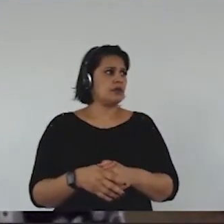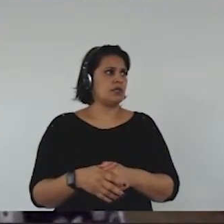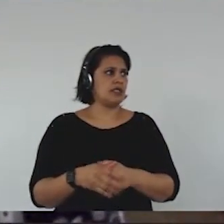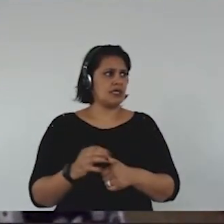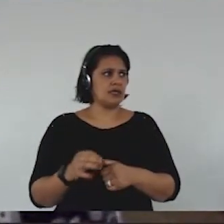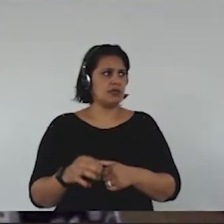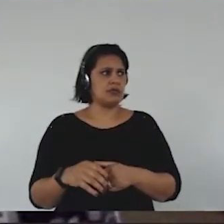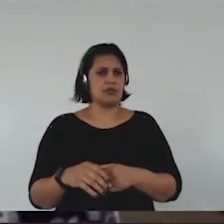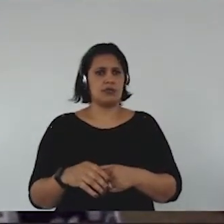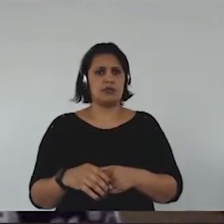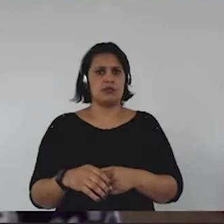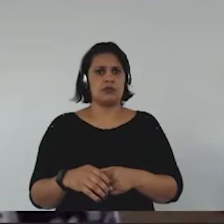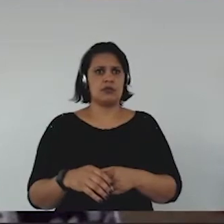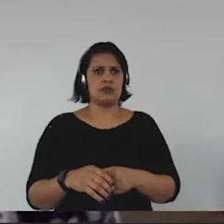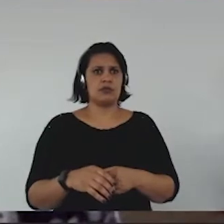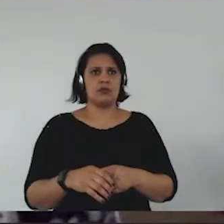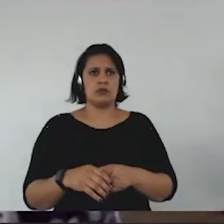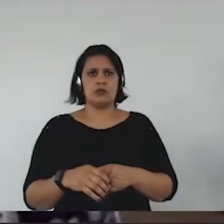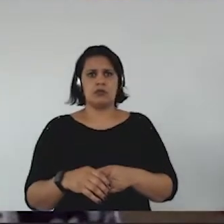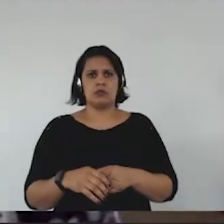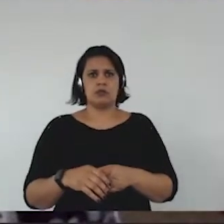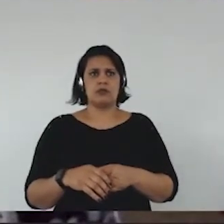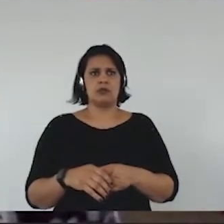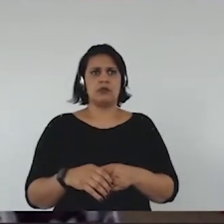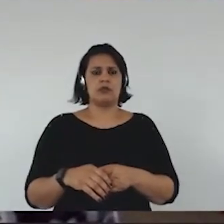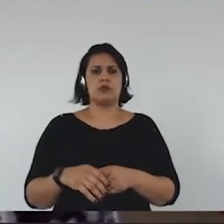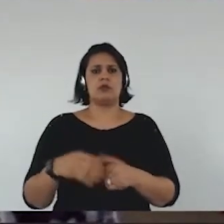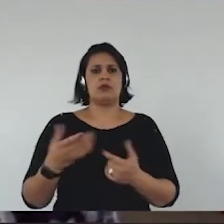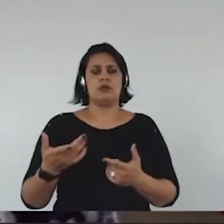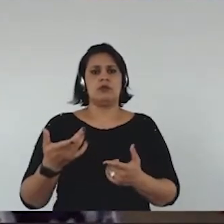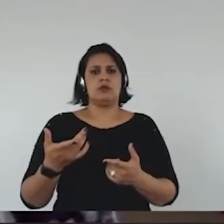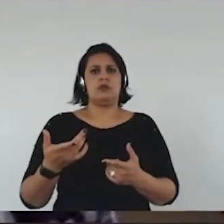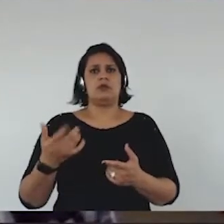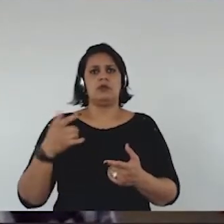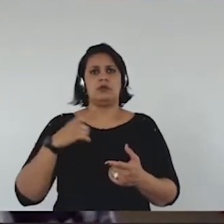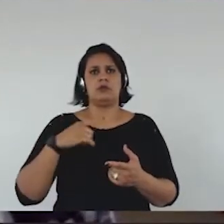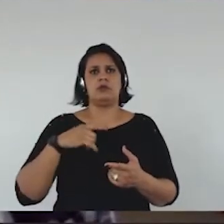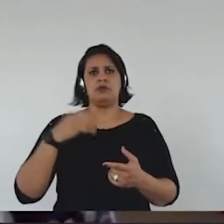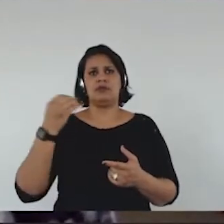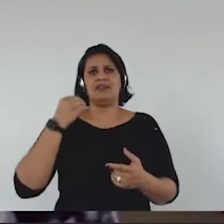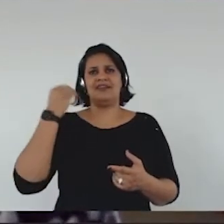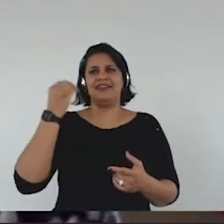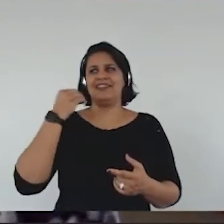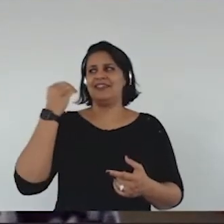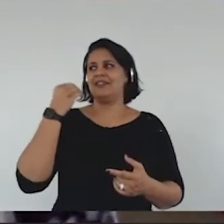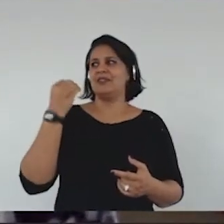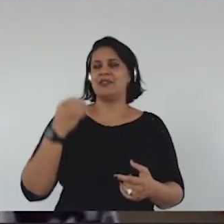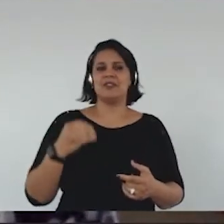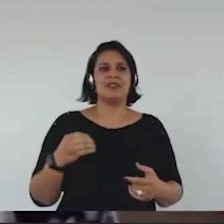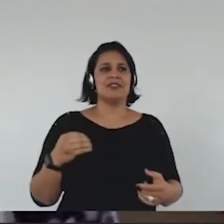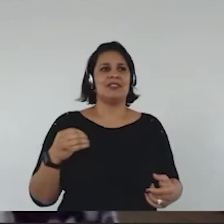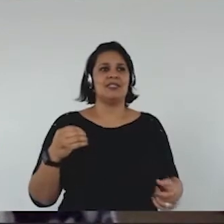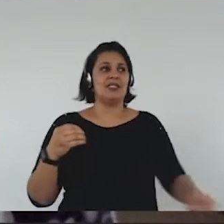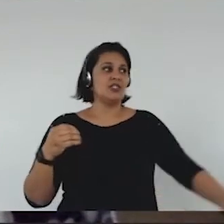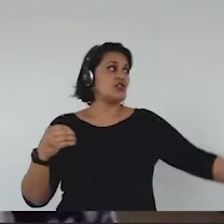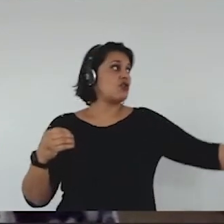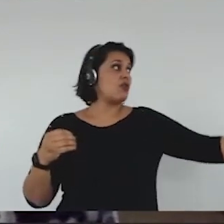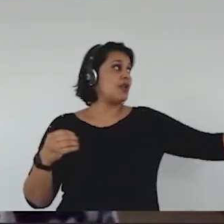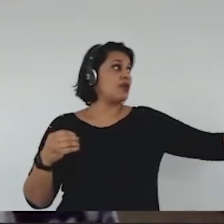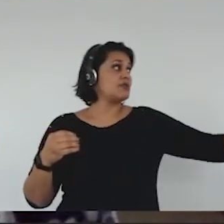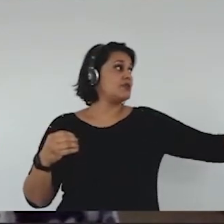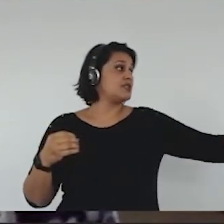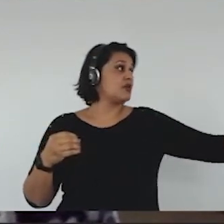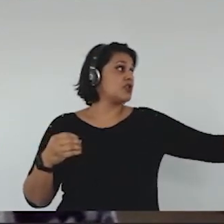que talvez eu possa dizer, a começar da experiência realmente da B3 e CBC, é que isso deu uma tranquilidade